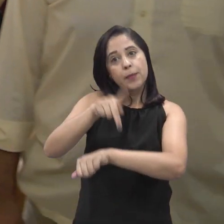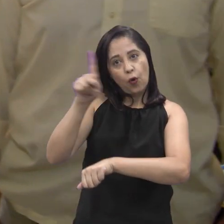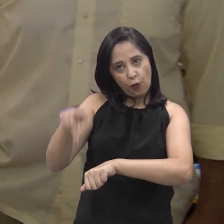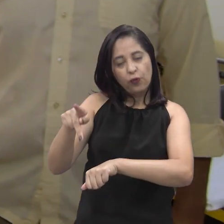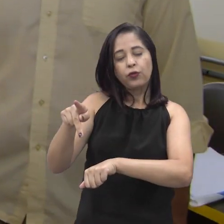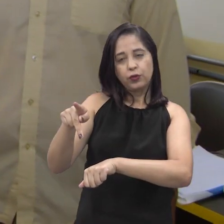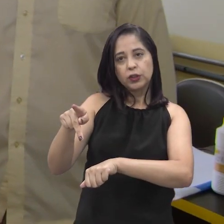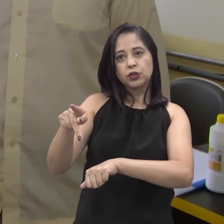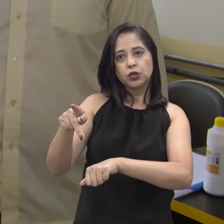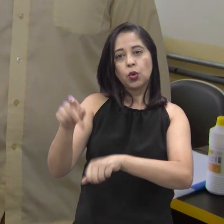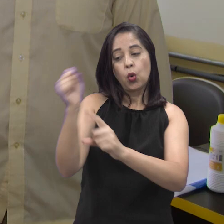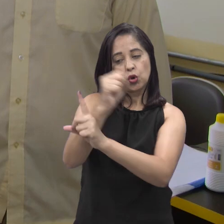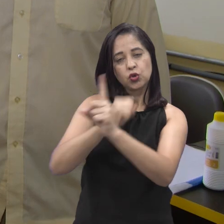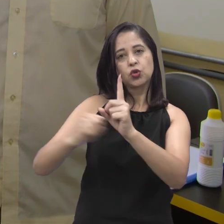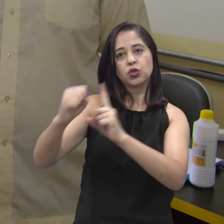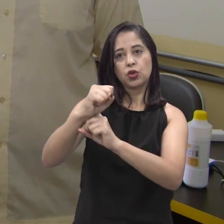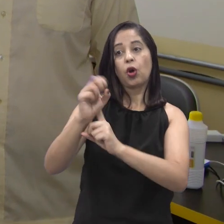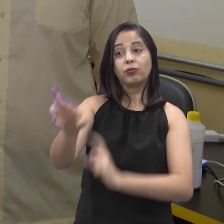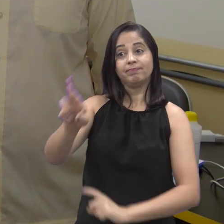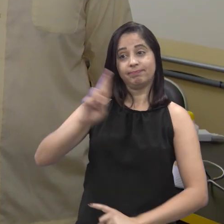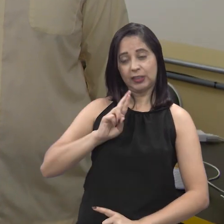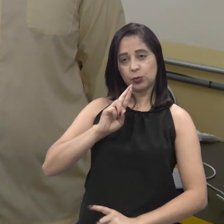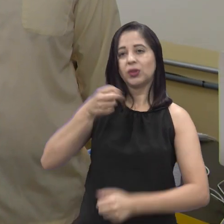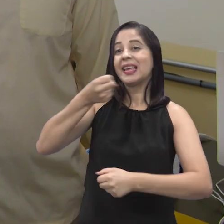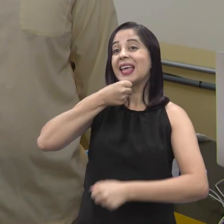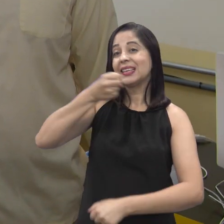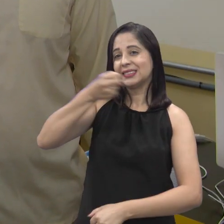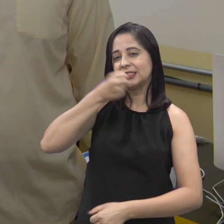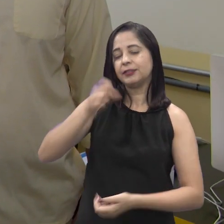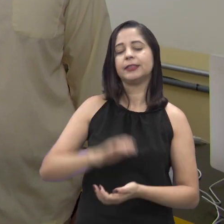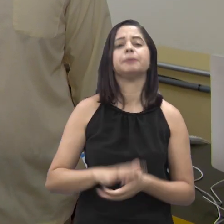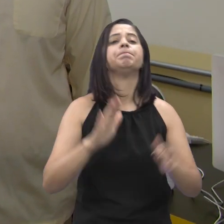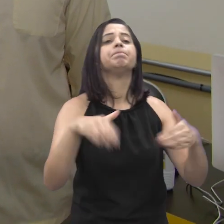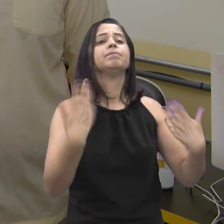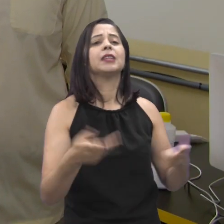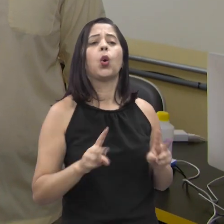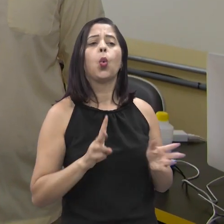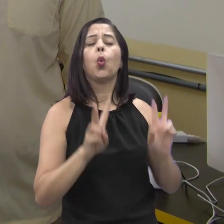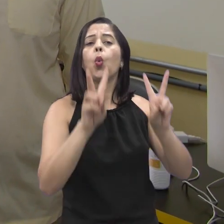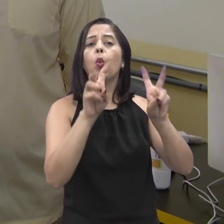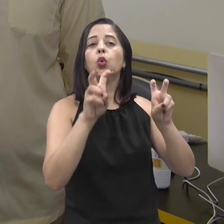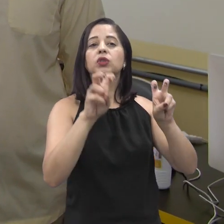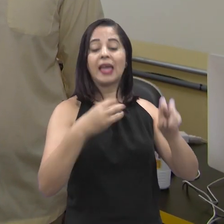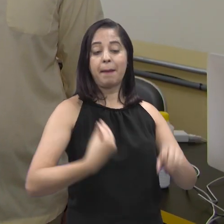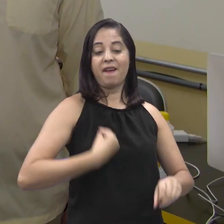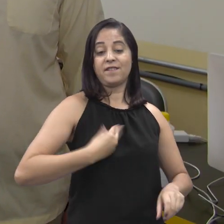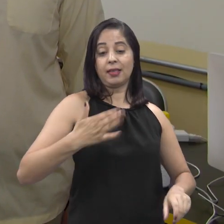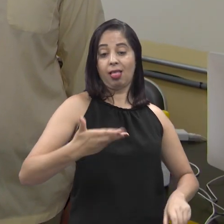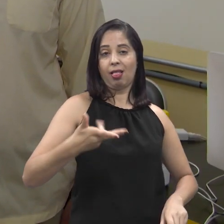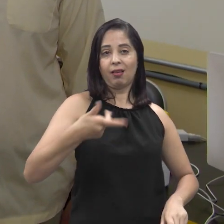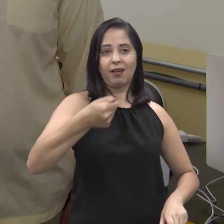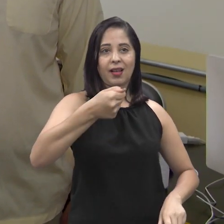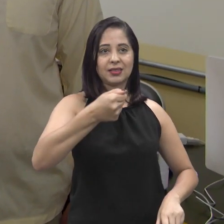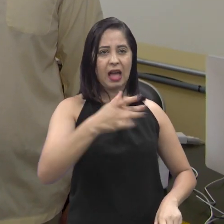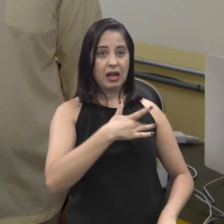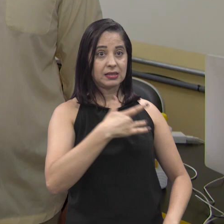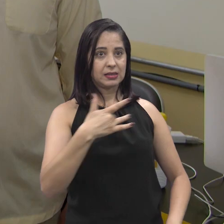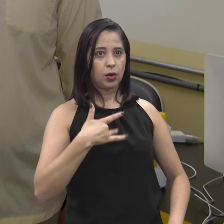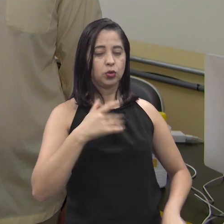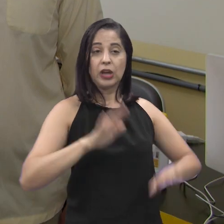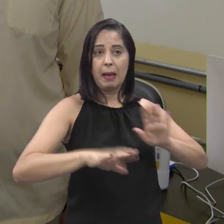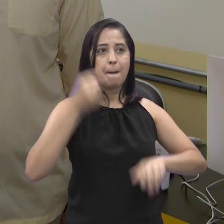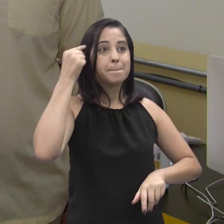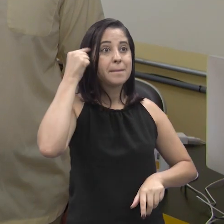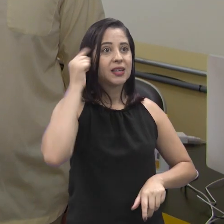e sociólogo. Professor, muito obrigado pela sua entrevista. Quando a gente fala de qualidade de vida, saúde, muitas vezes a